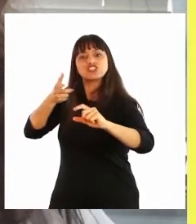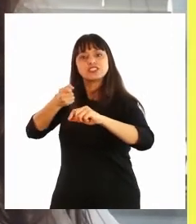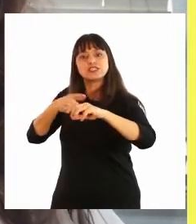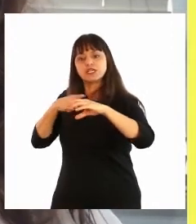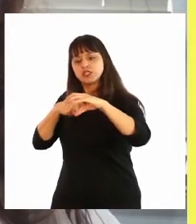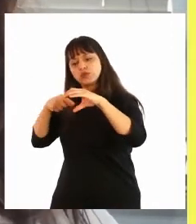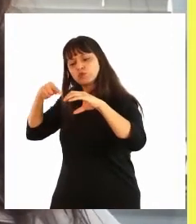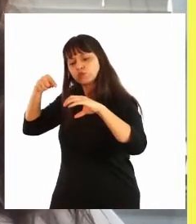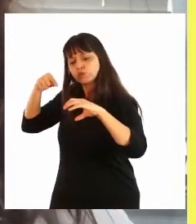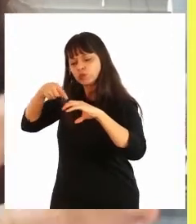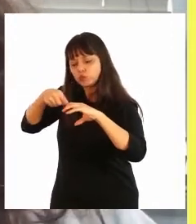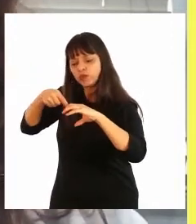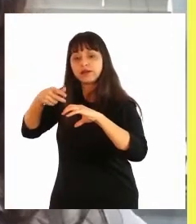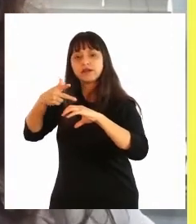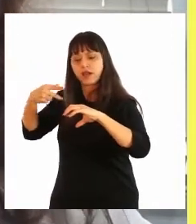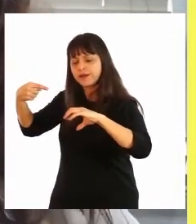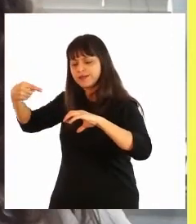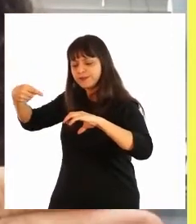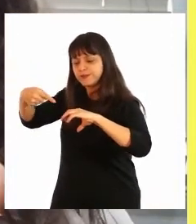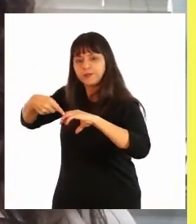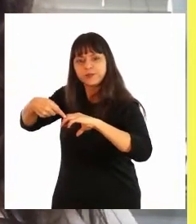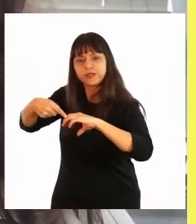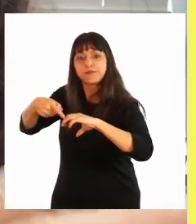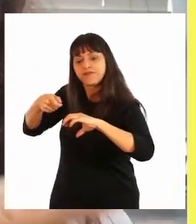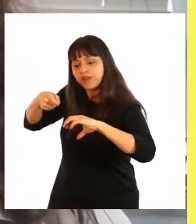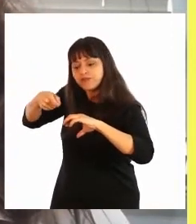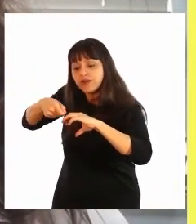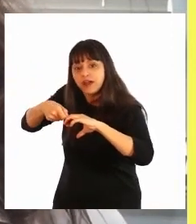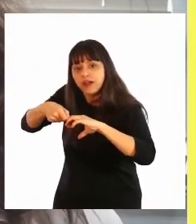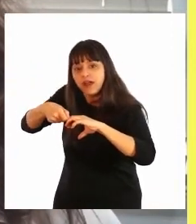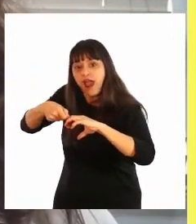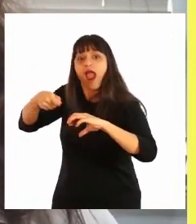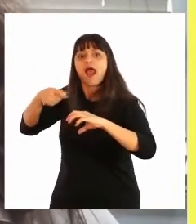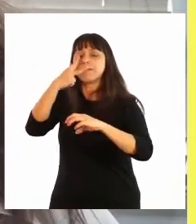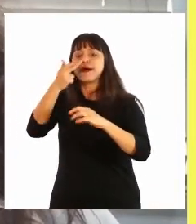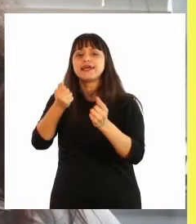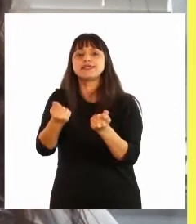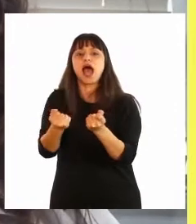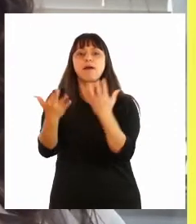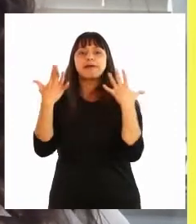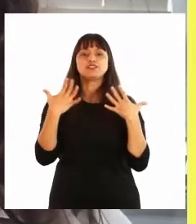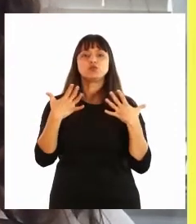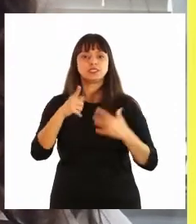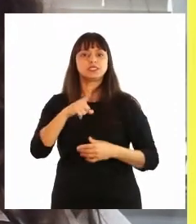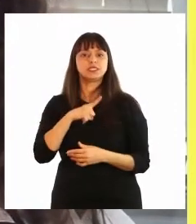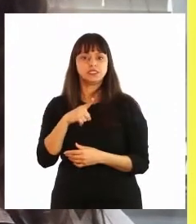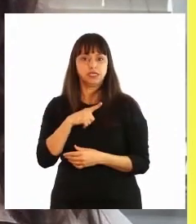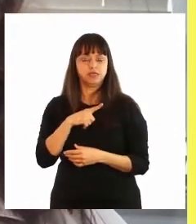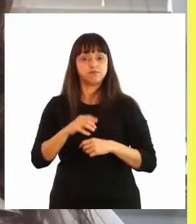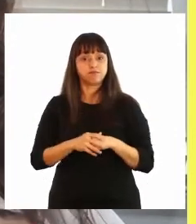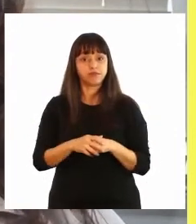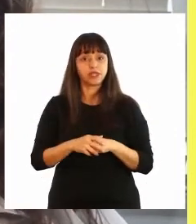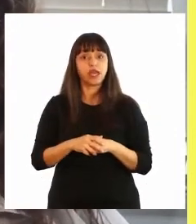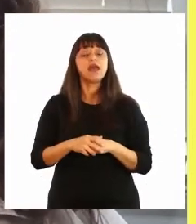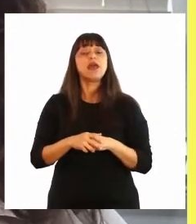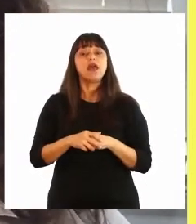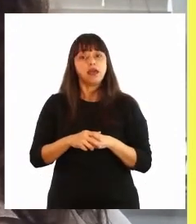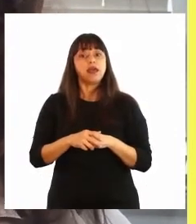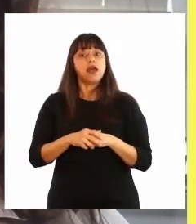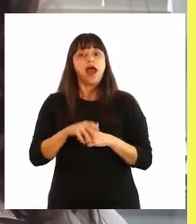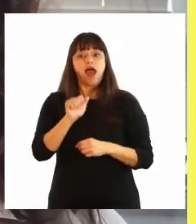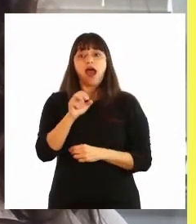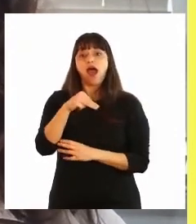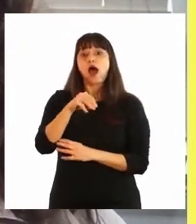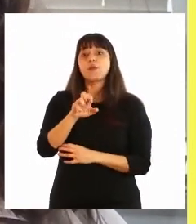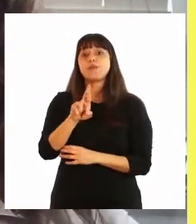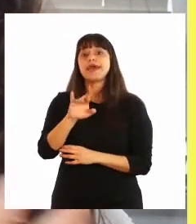tipo que abençoadas se fossem colocadas no meteorito. Então, o American Museum, ele, uma